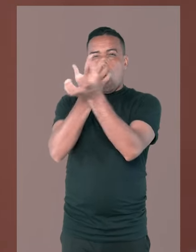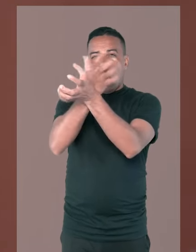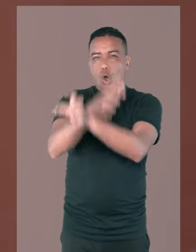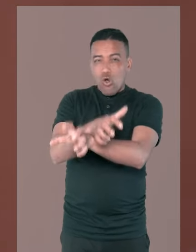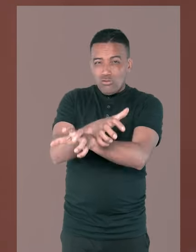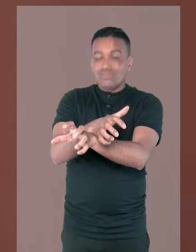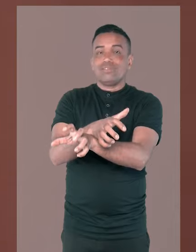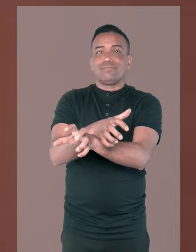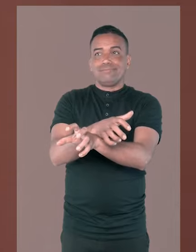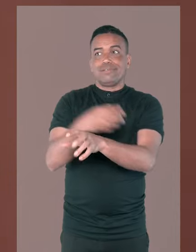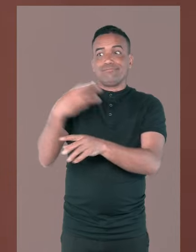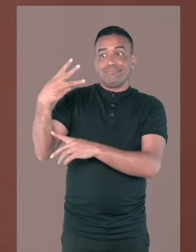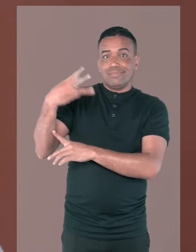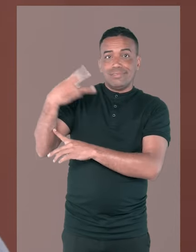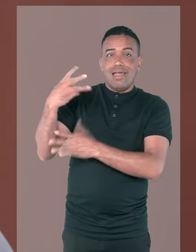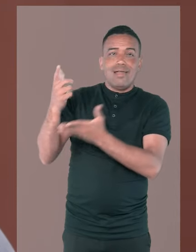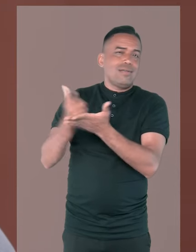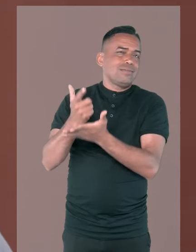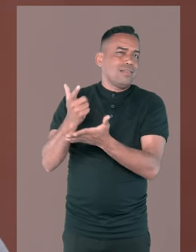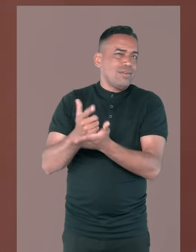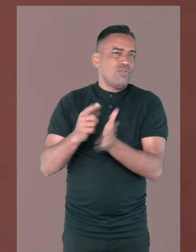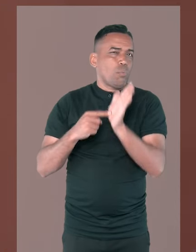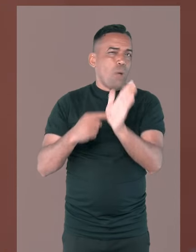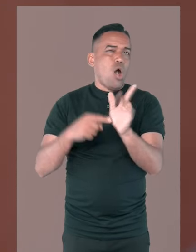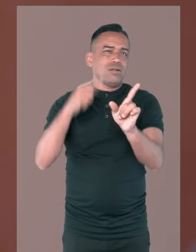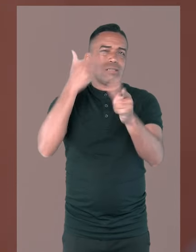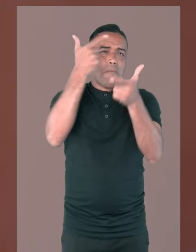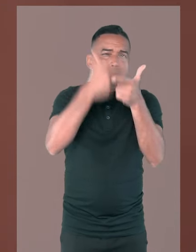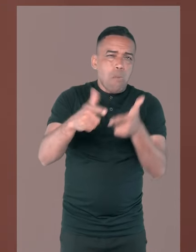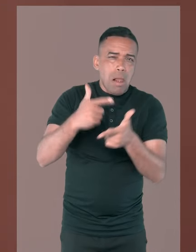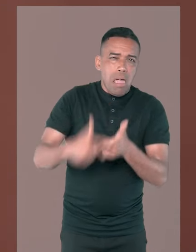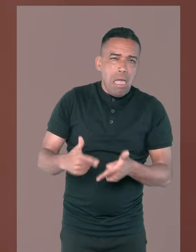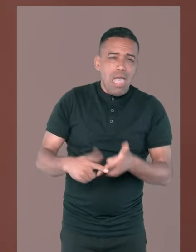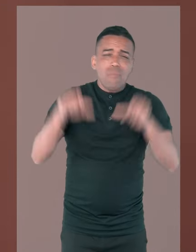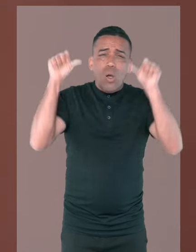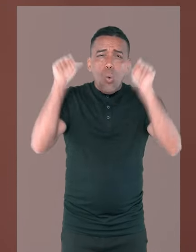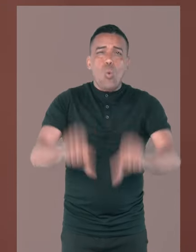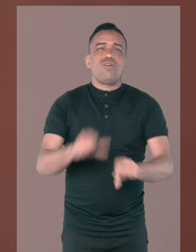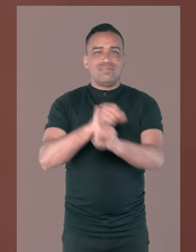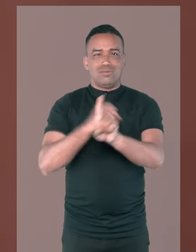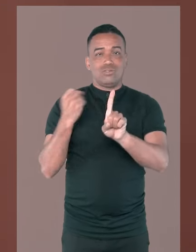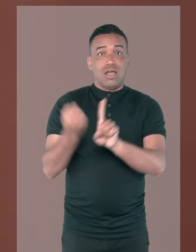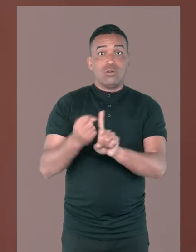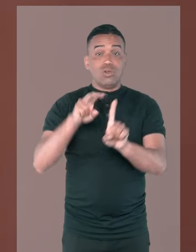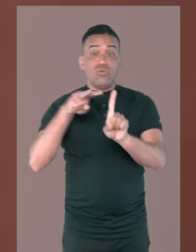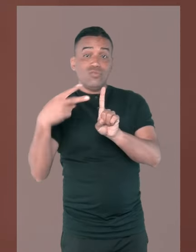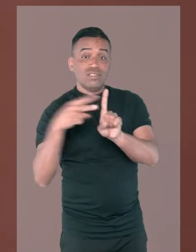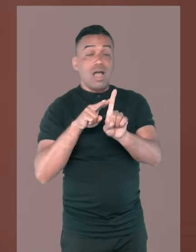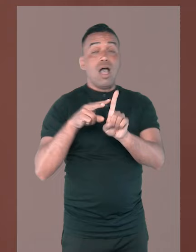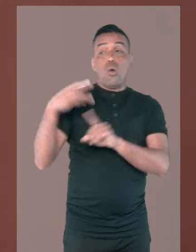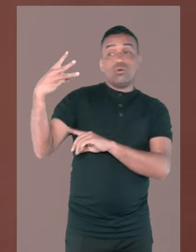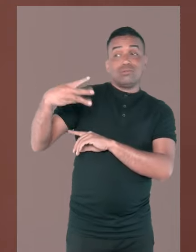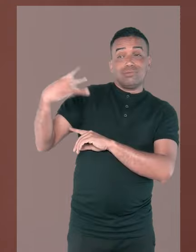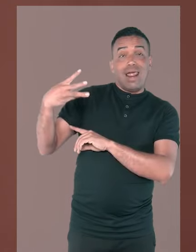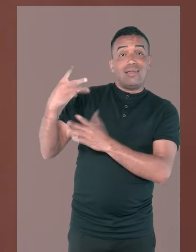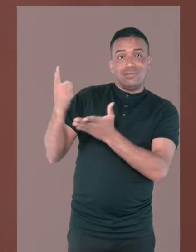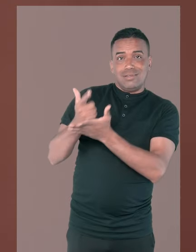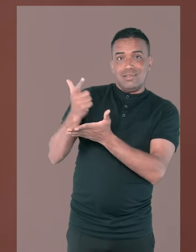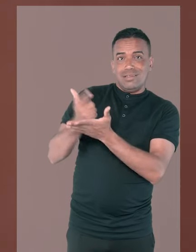tragédias que esses livros parecem trazer. Então, eu queria te perguntar sobre uma visão dos 3 em diálogo.